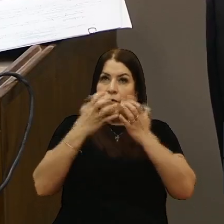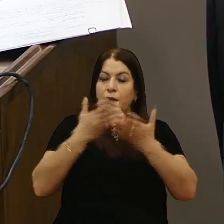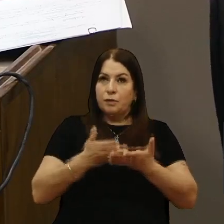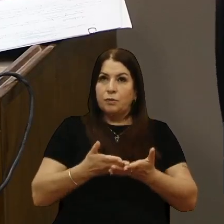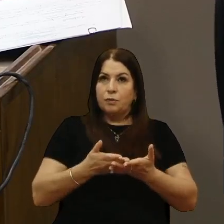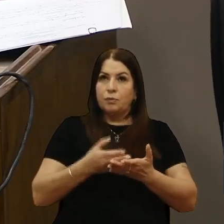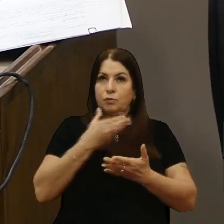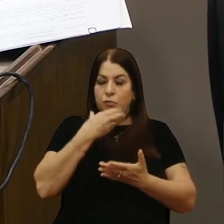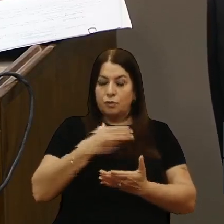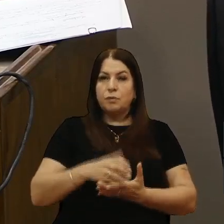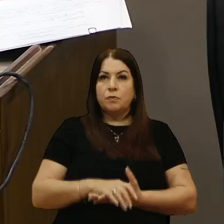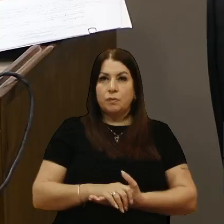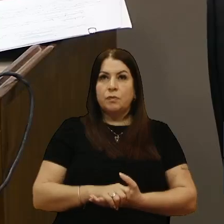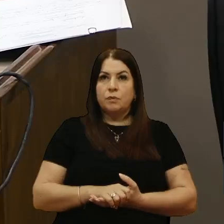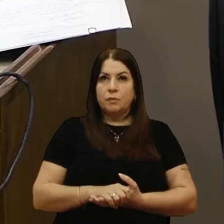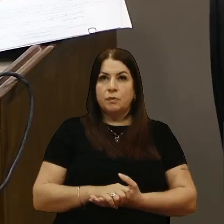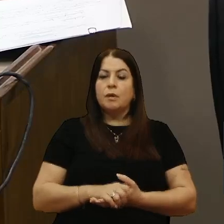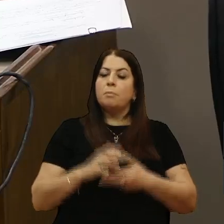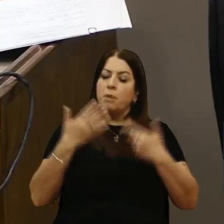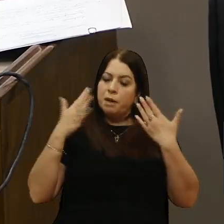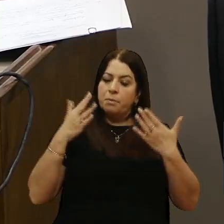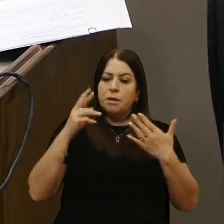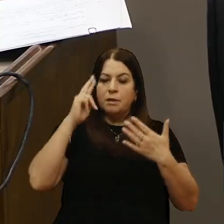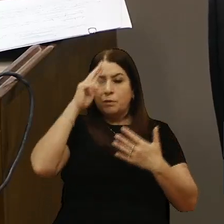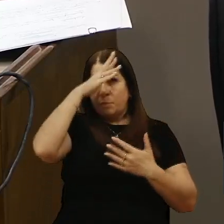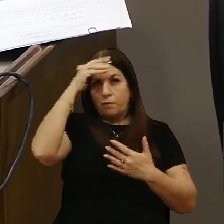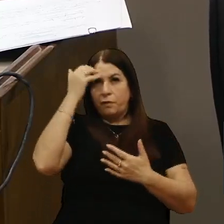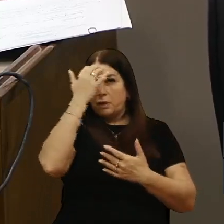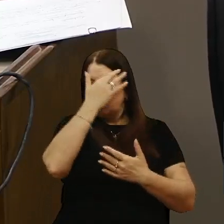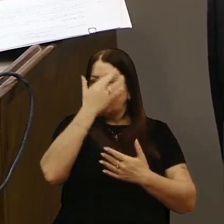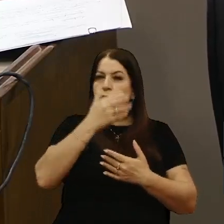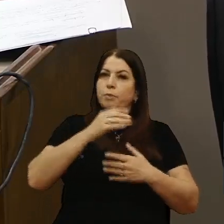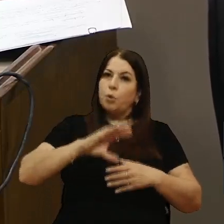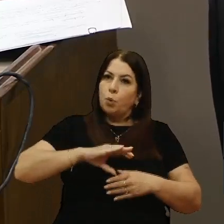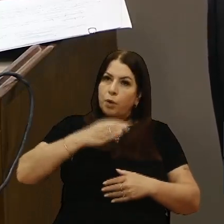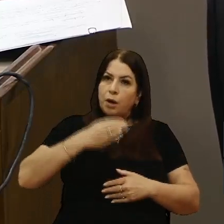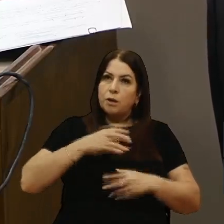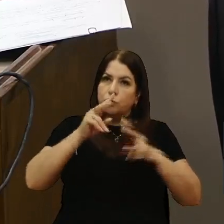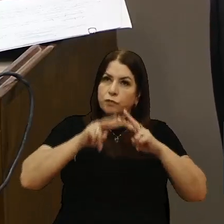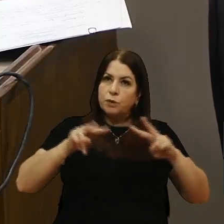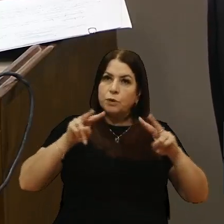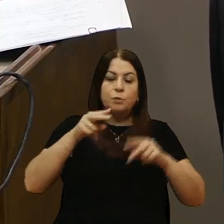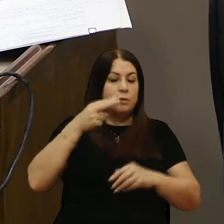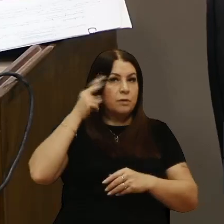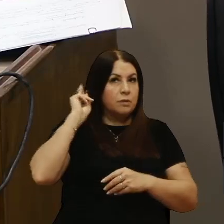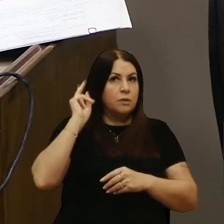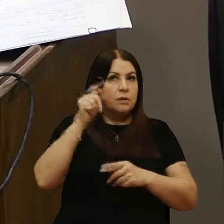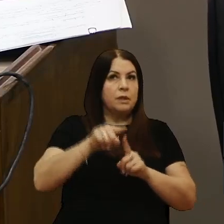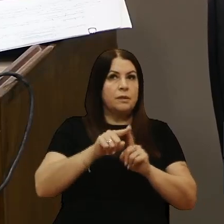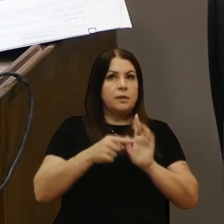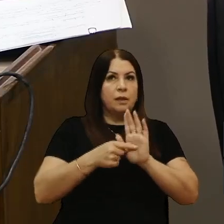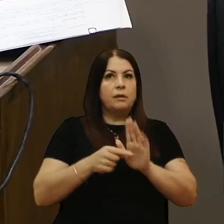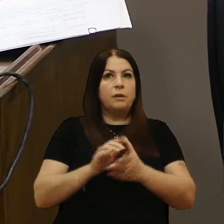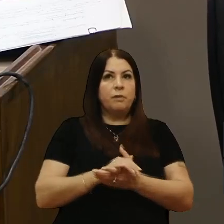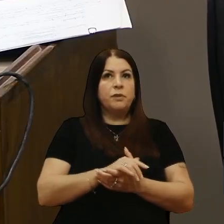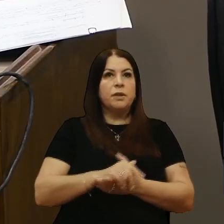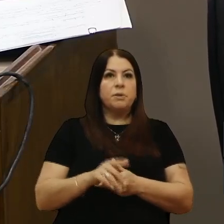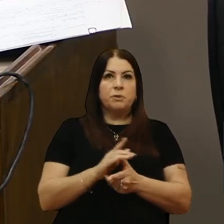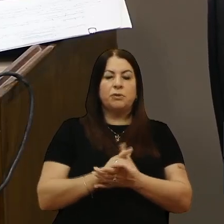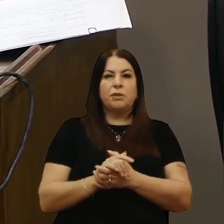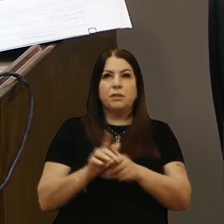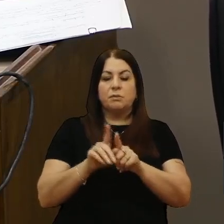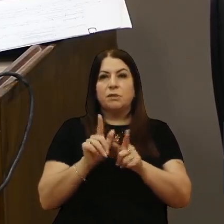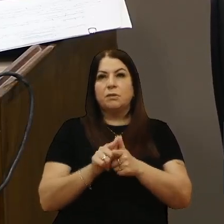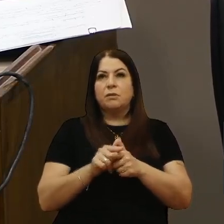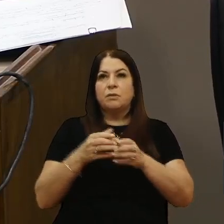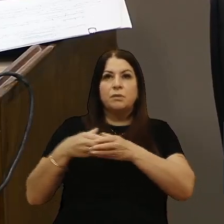evento de Natal. Né? Parabéns ao prefeito Adiló pela coragem, ao visionário Nespolo, que trouxe também e vai agregar muito